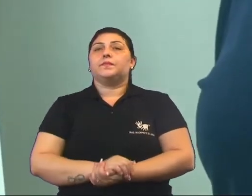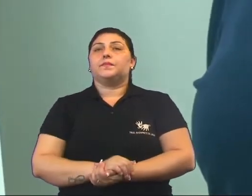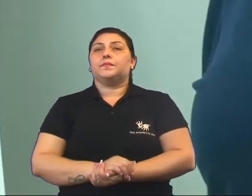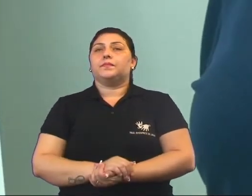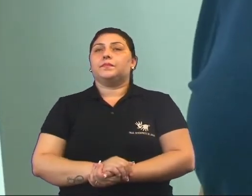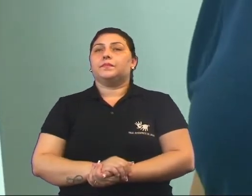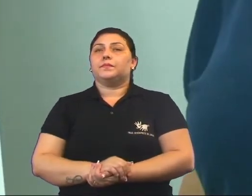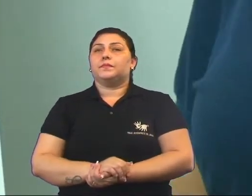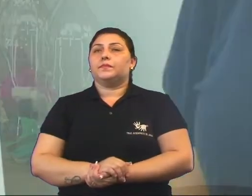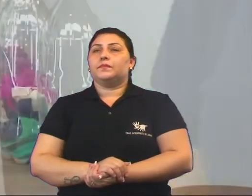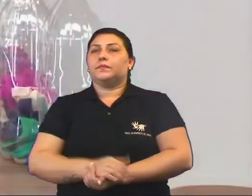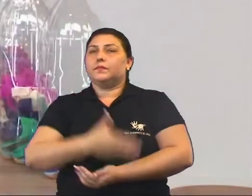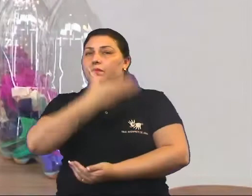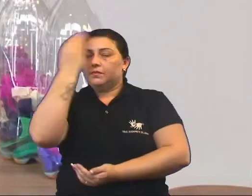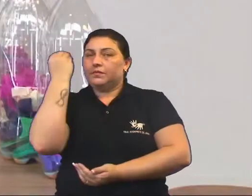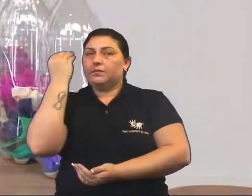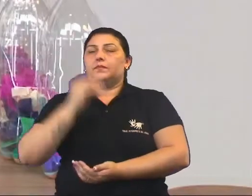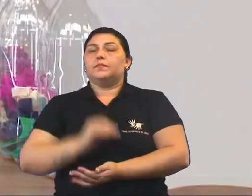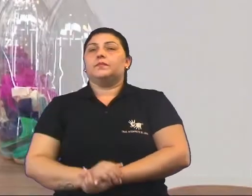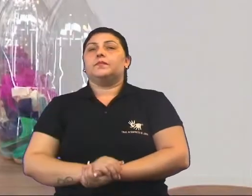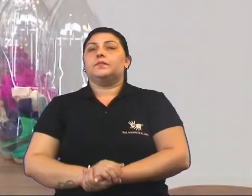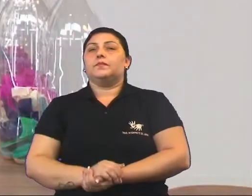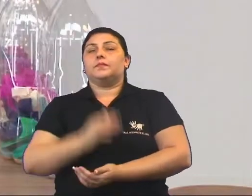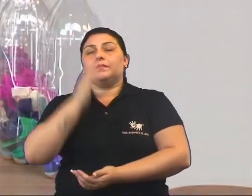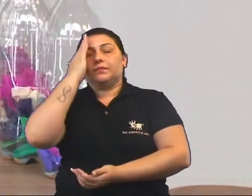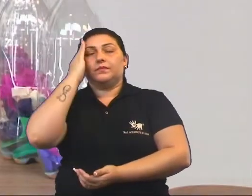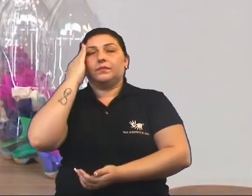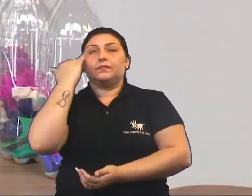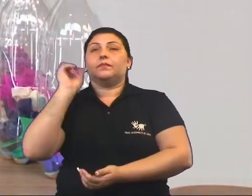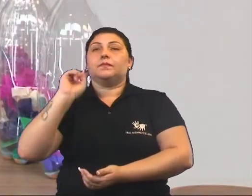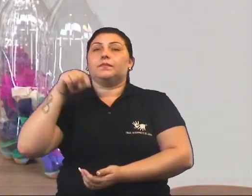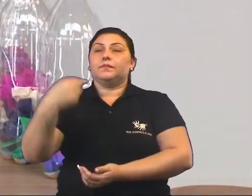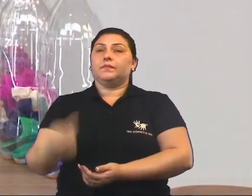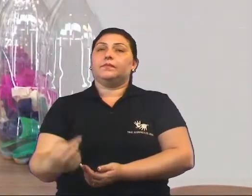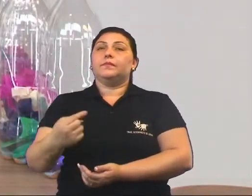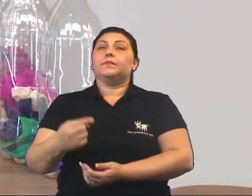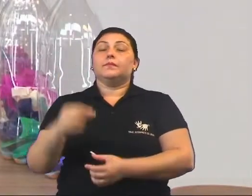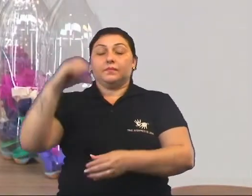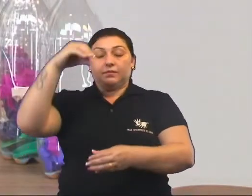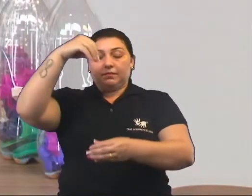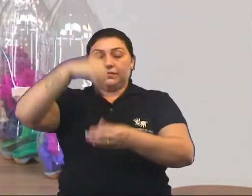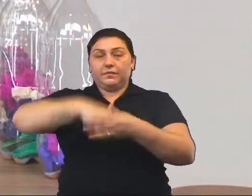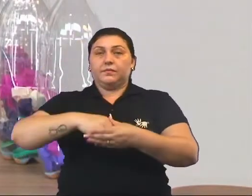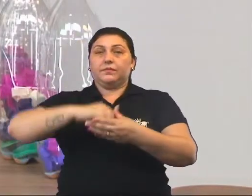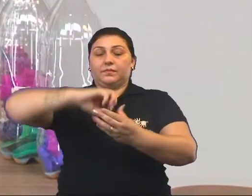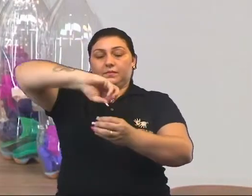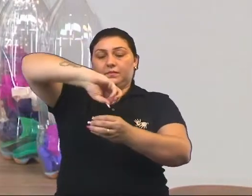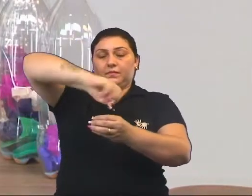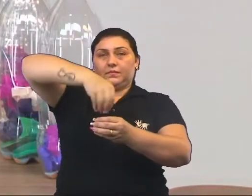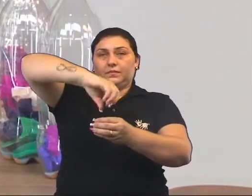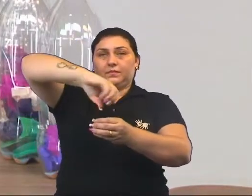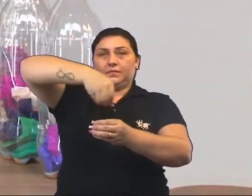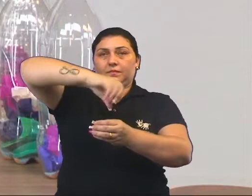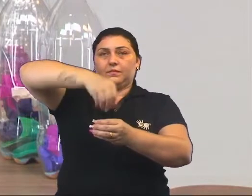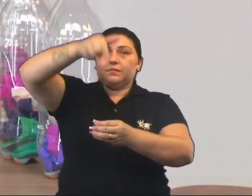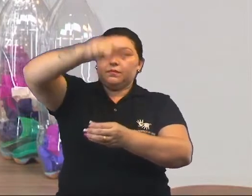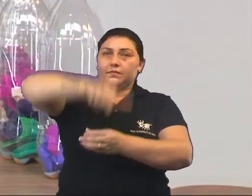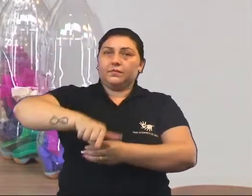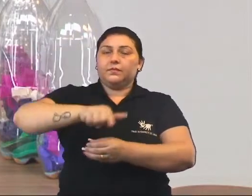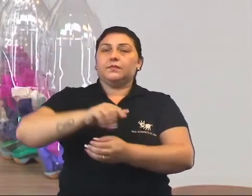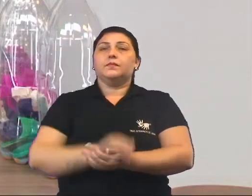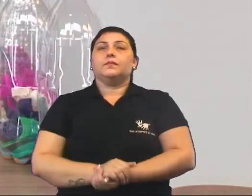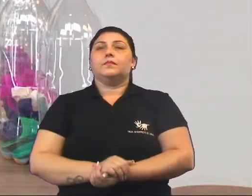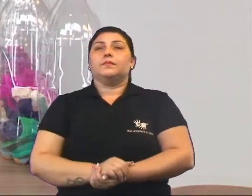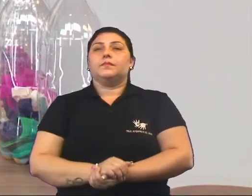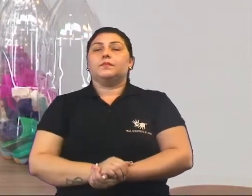segundo passo, crianças, esqueci uma coisa. Ele diz o quê? Depois de colocar as tiras, tampar novamente a garrafa. Para